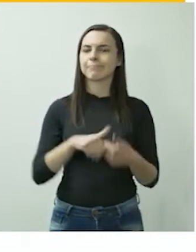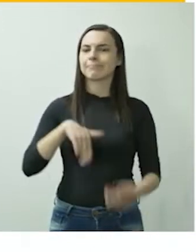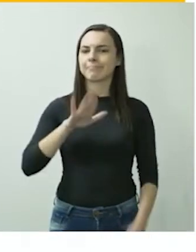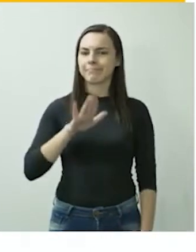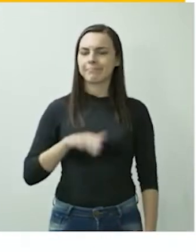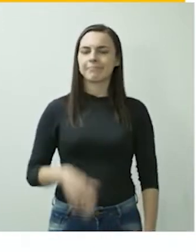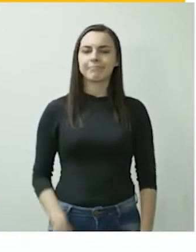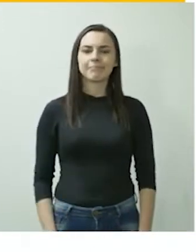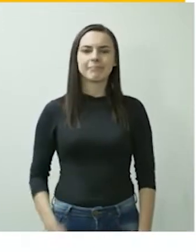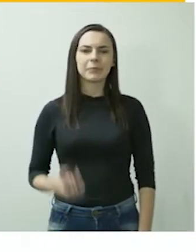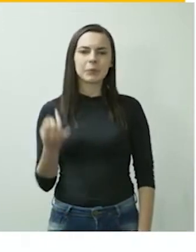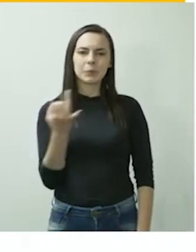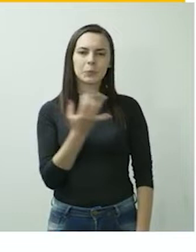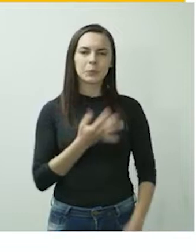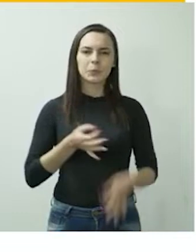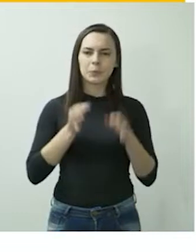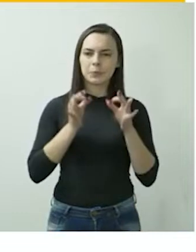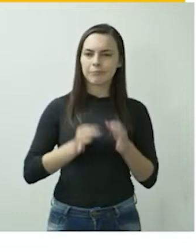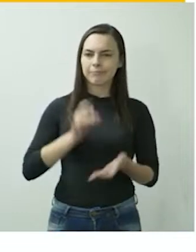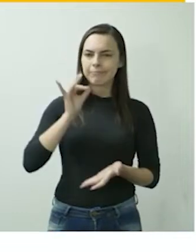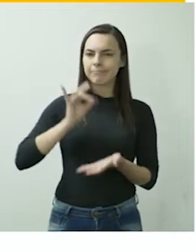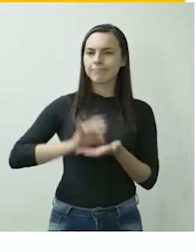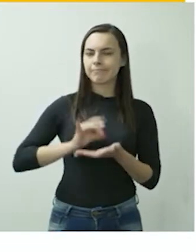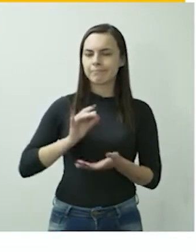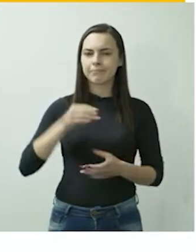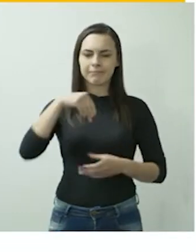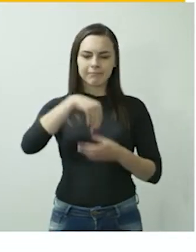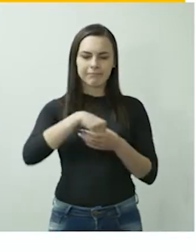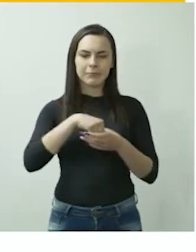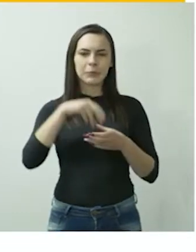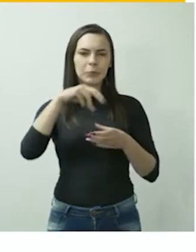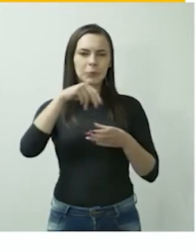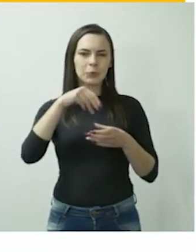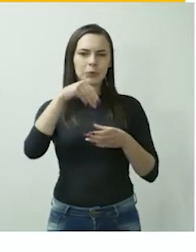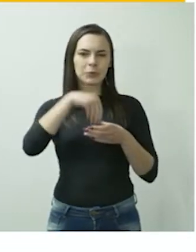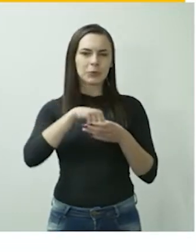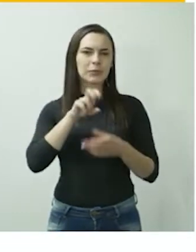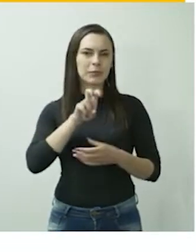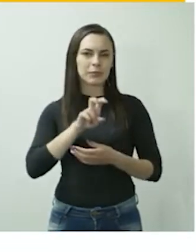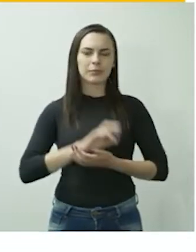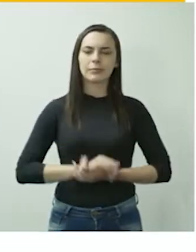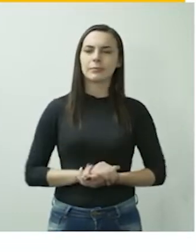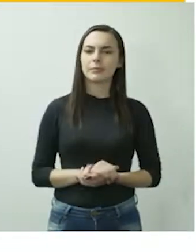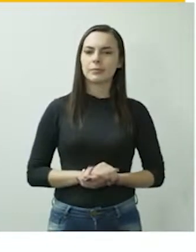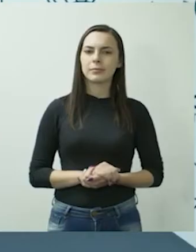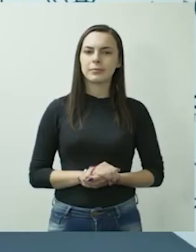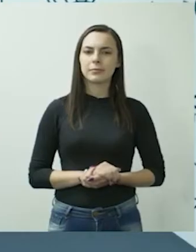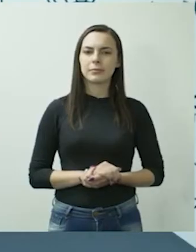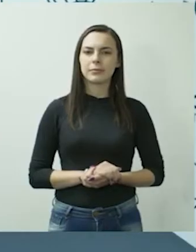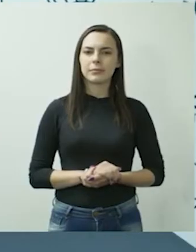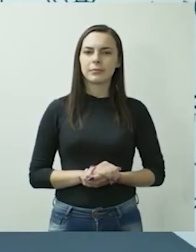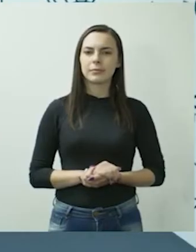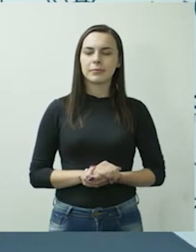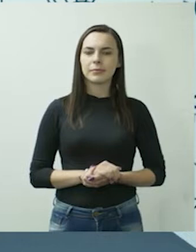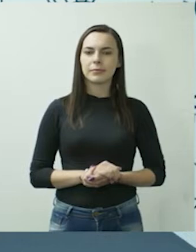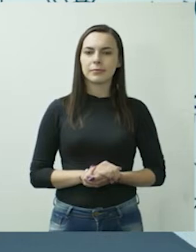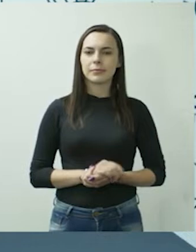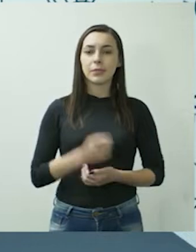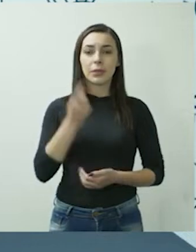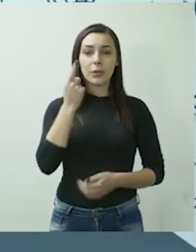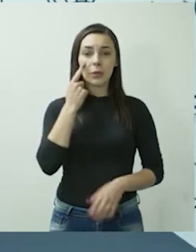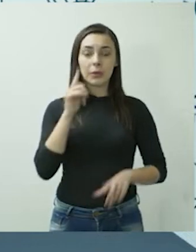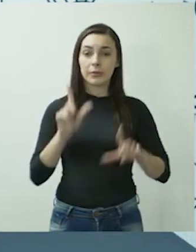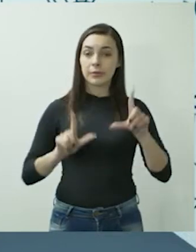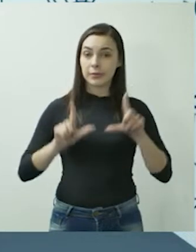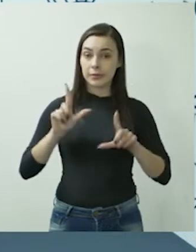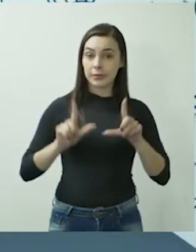mais perto dessa quantidade que tinha no nosso pote, que era de 5 tampinhas. Vejam na tela de vocês, a